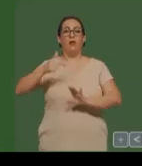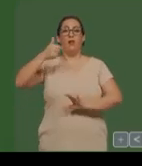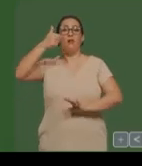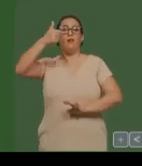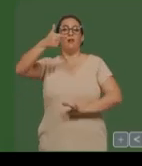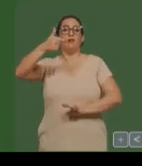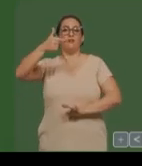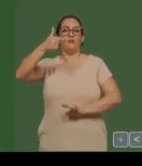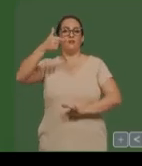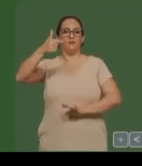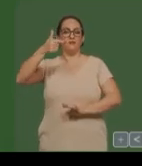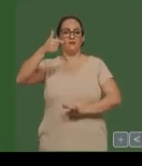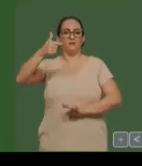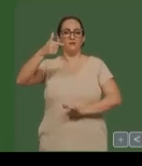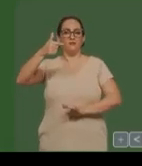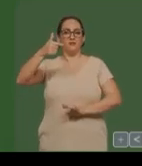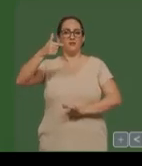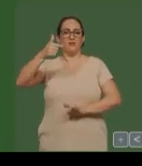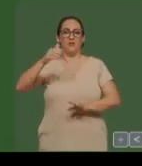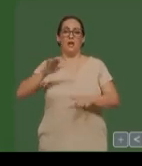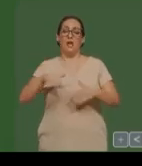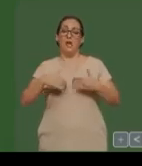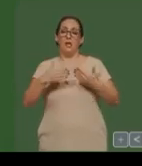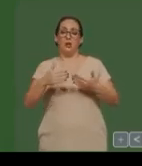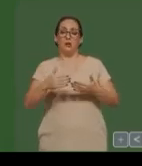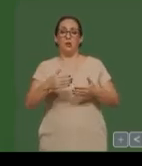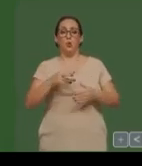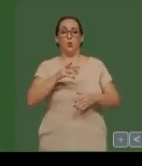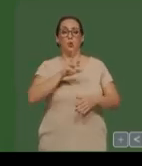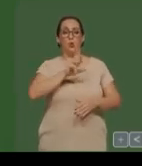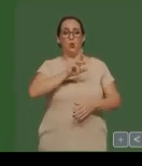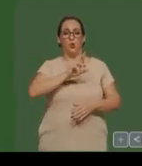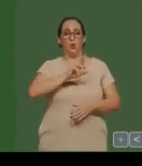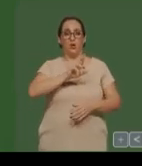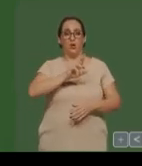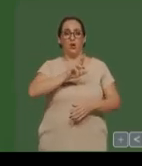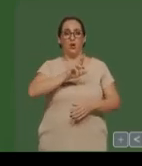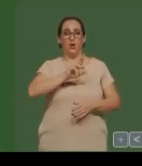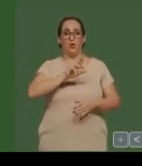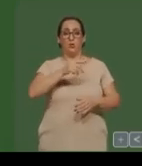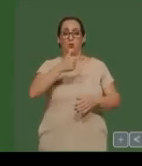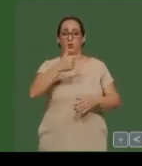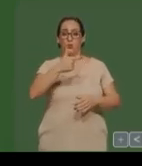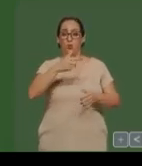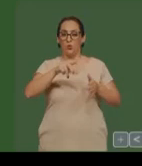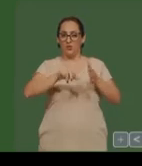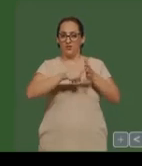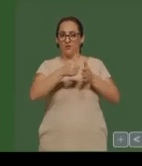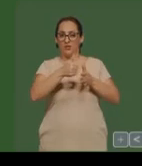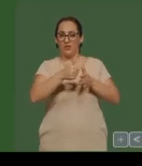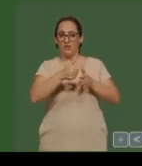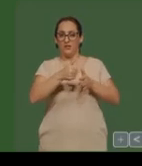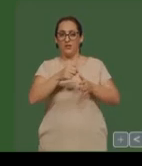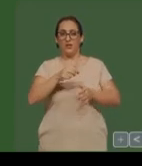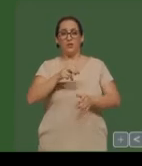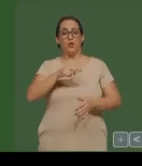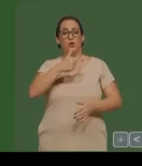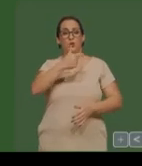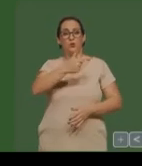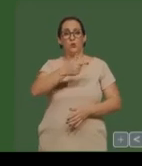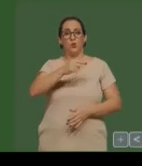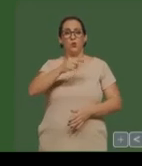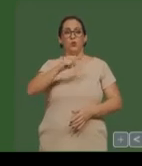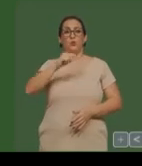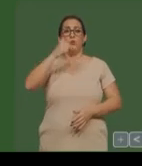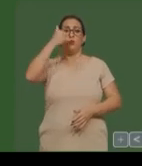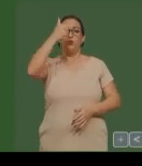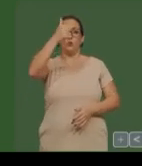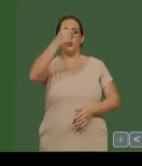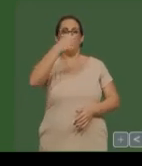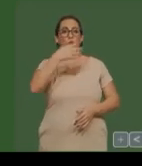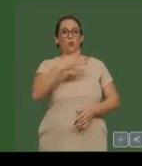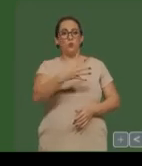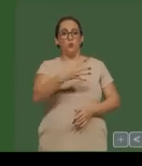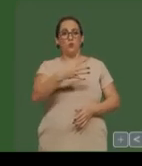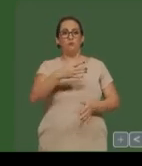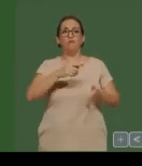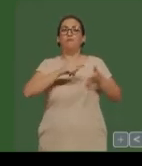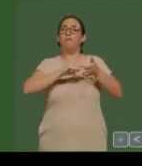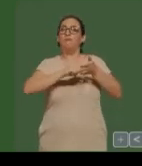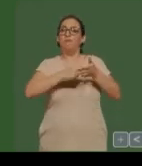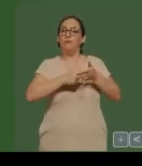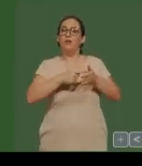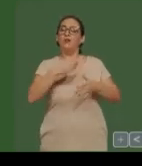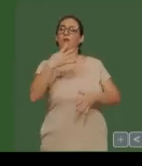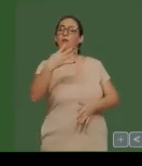Então, se você duplicou o raio, 2 ao quadrado é quanto? 4. A área ficou multiplicada por 4. E se fosse